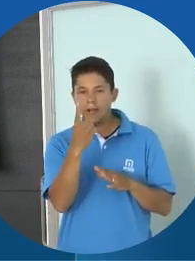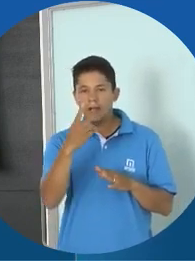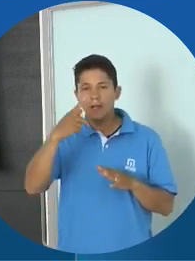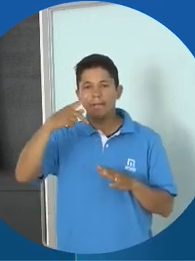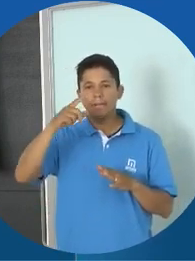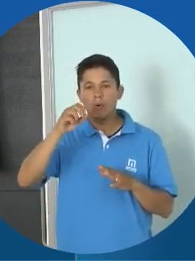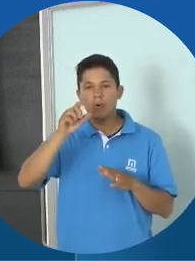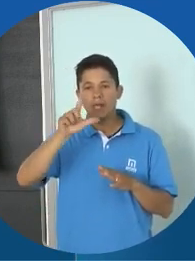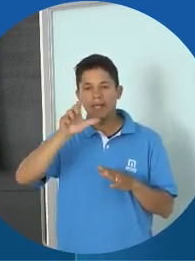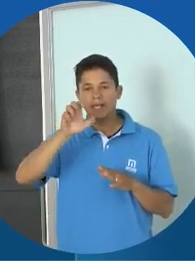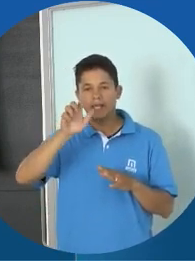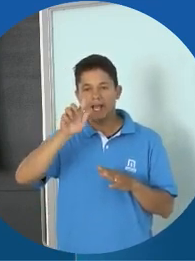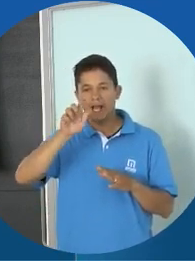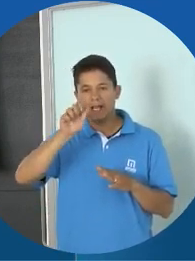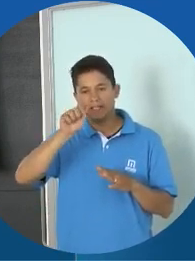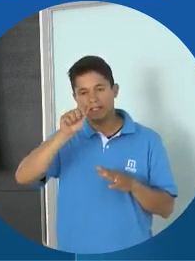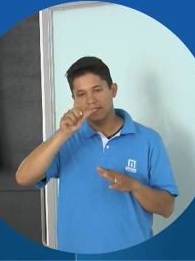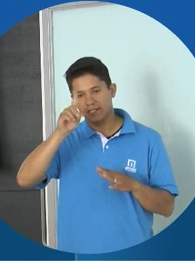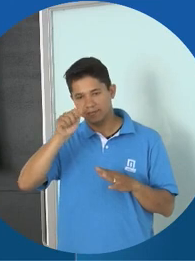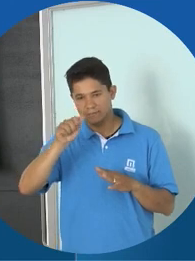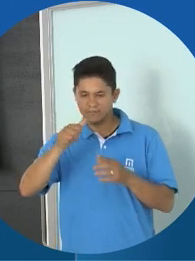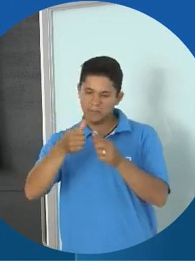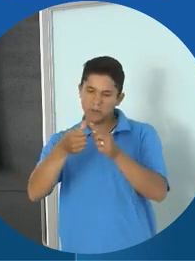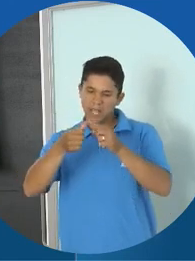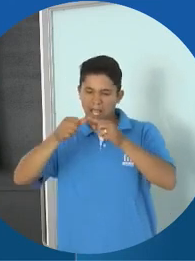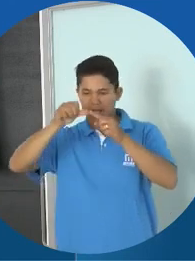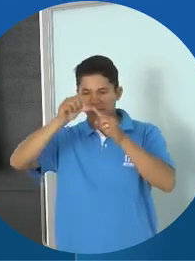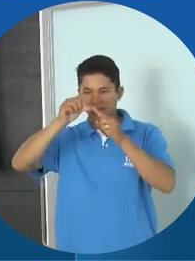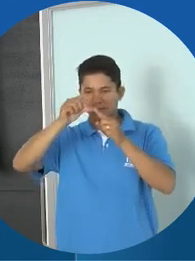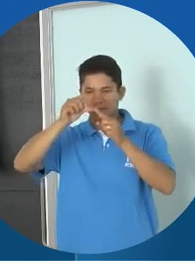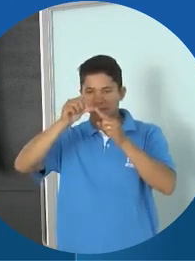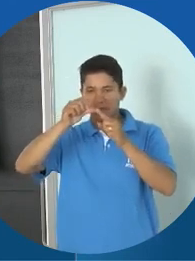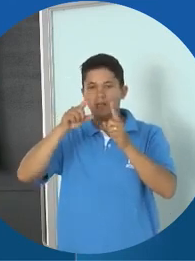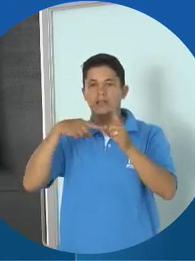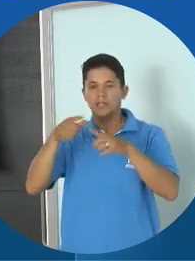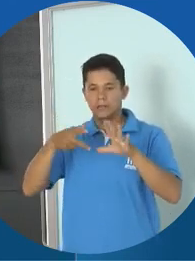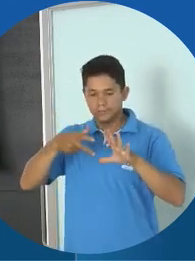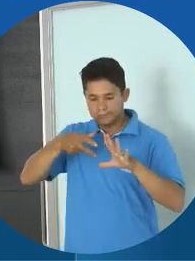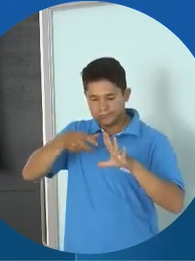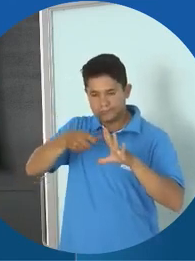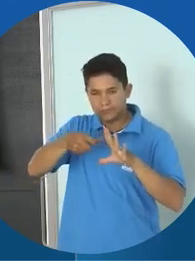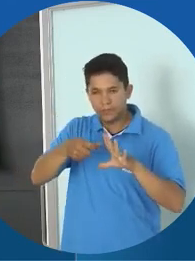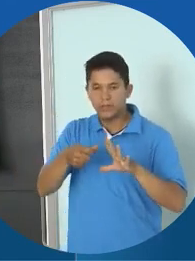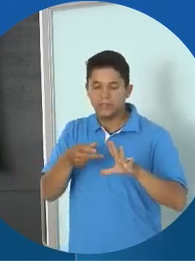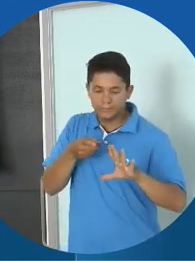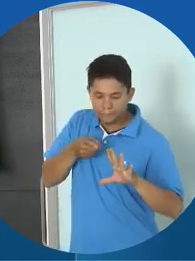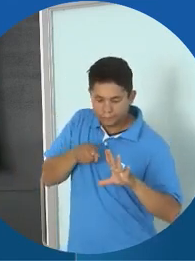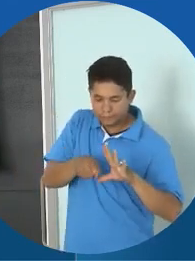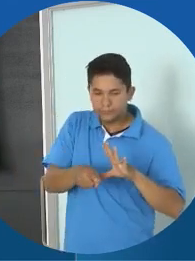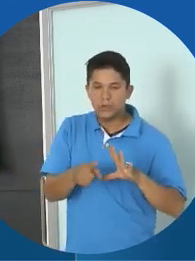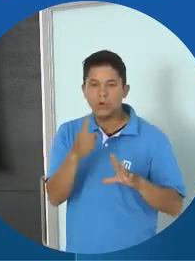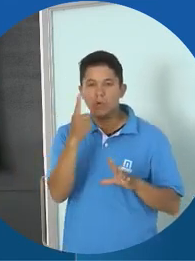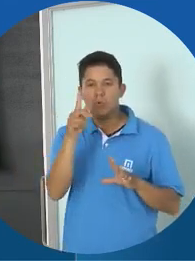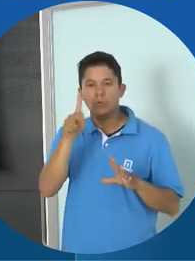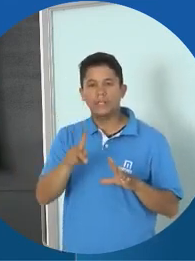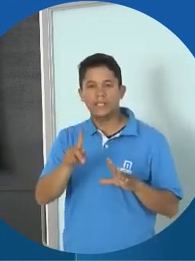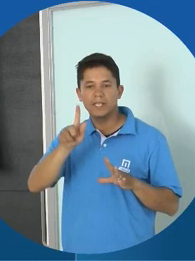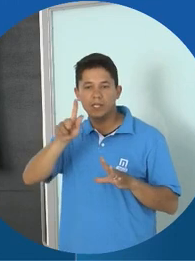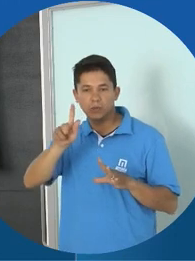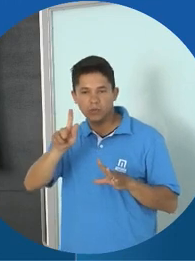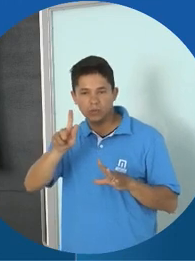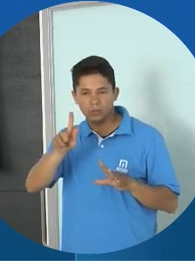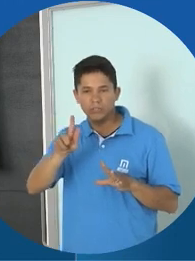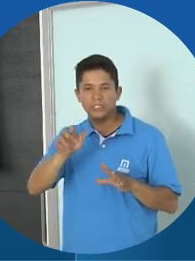de um ponto central, nós injetamos um volume pequeno de resina expansiva e essa resina simplesmente calcificou a região